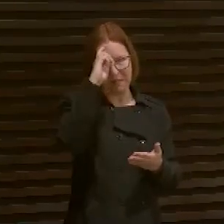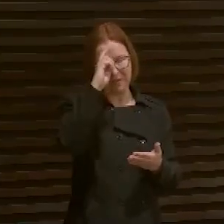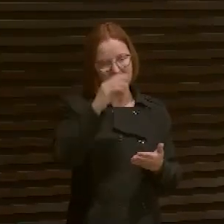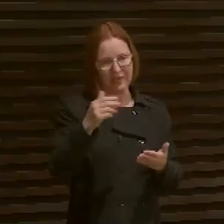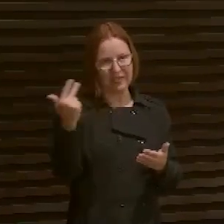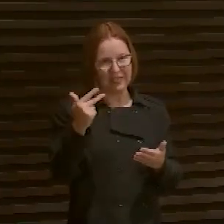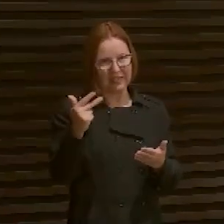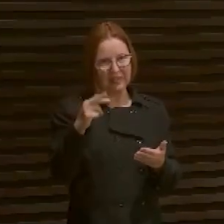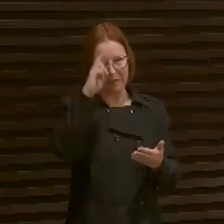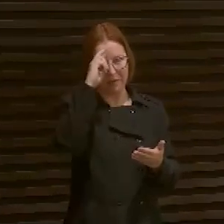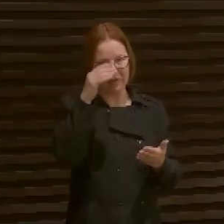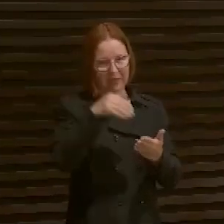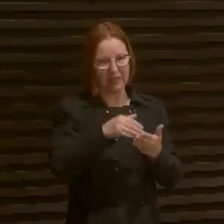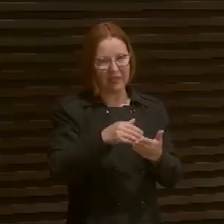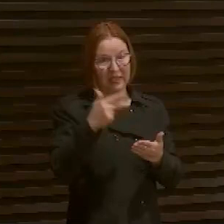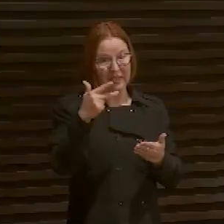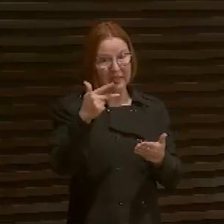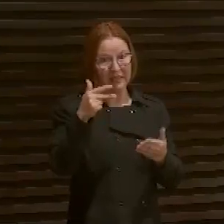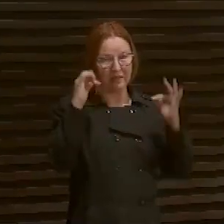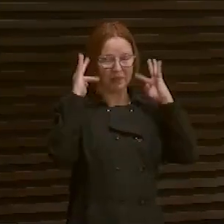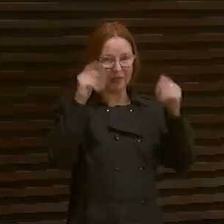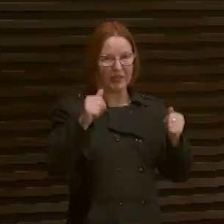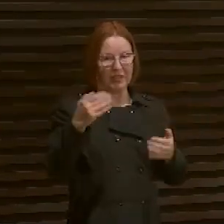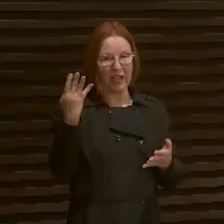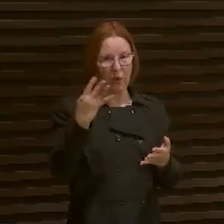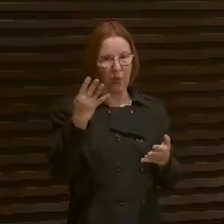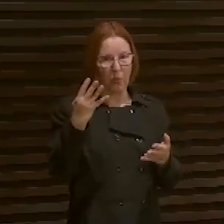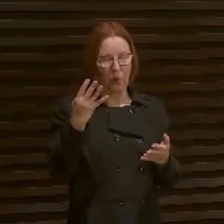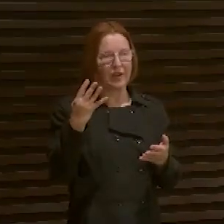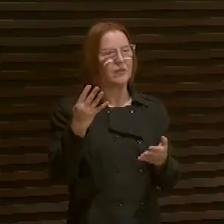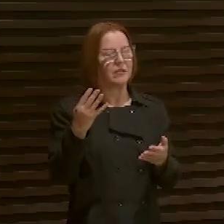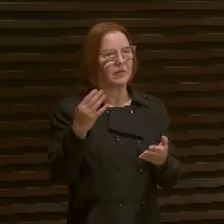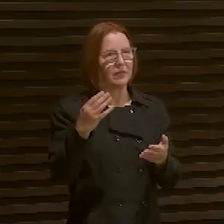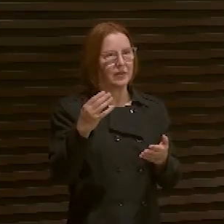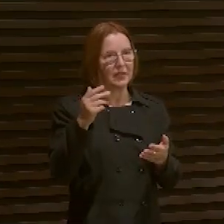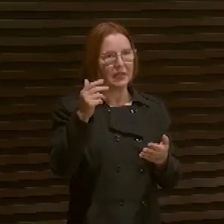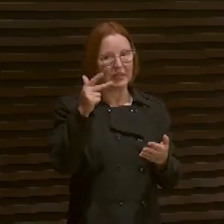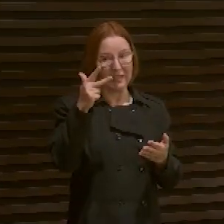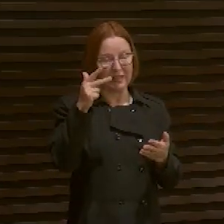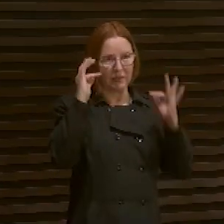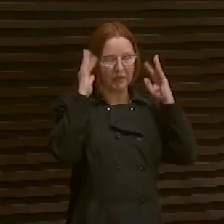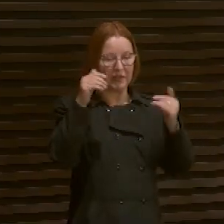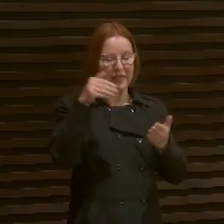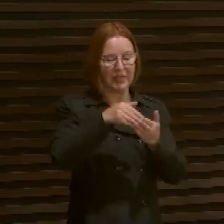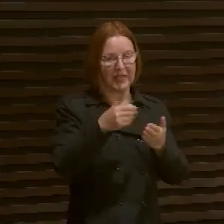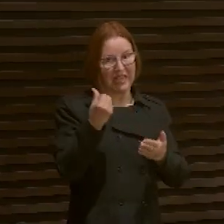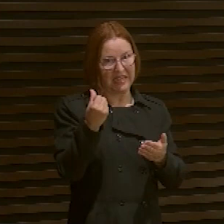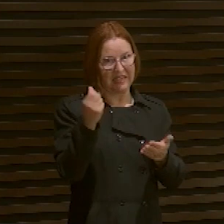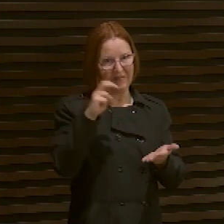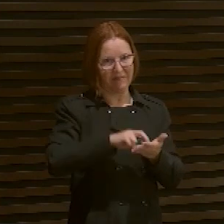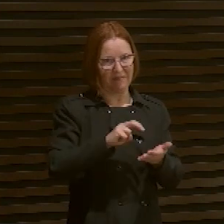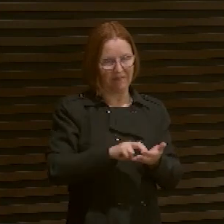vigília, da meia-noite até as 3 da manhã. E a quarta vigília, a última, das 3 da manhã até as 6, a hora que